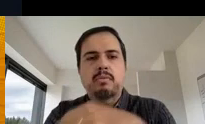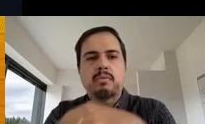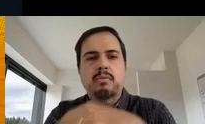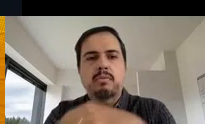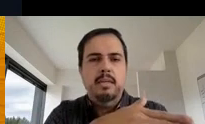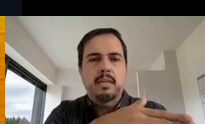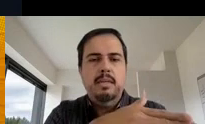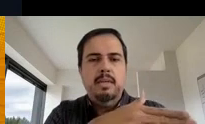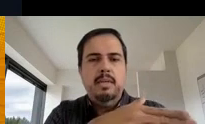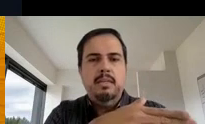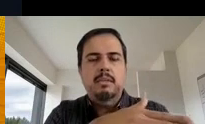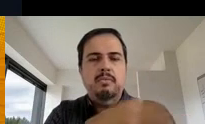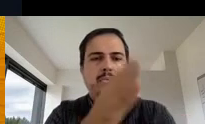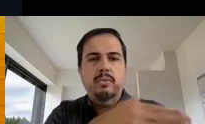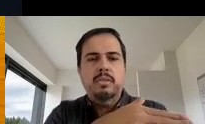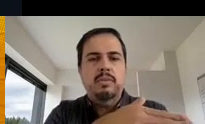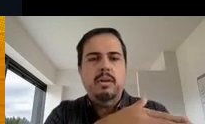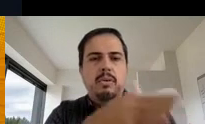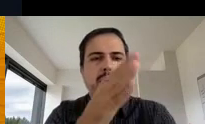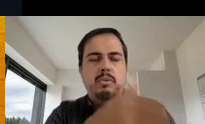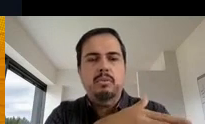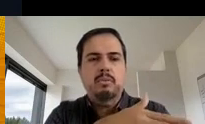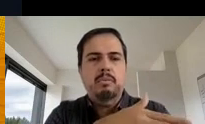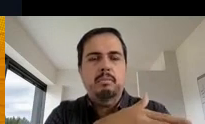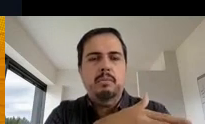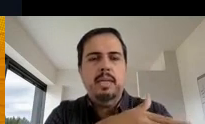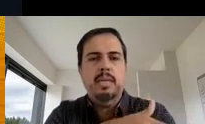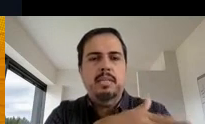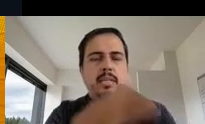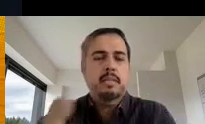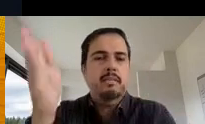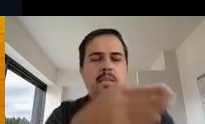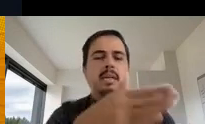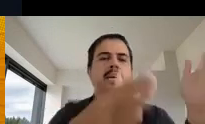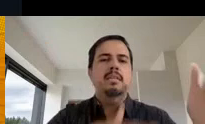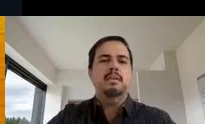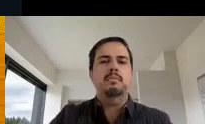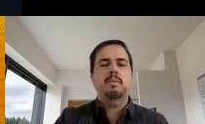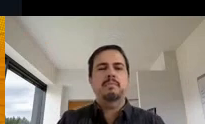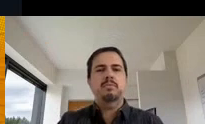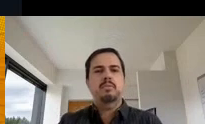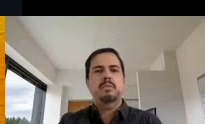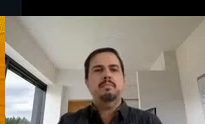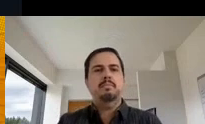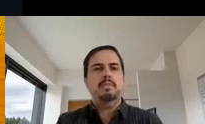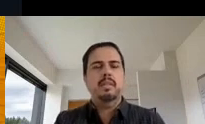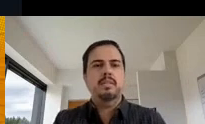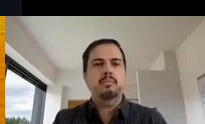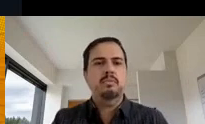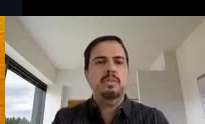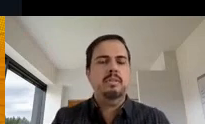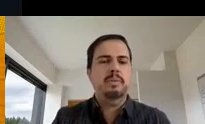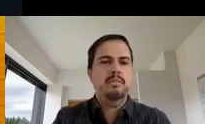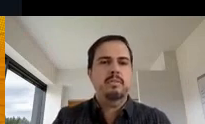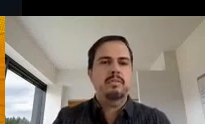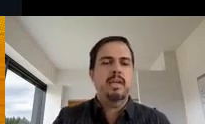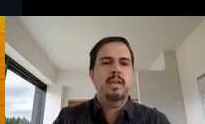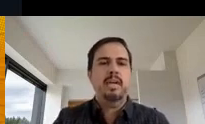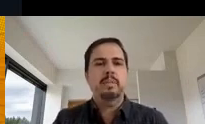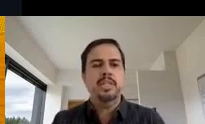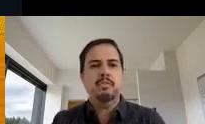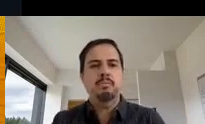do lado fazendo e faz também. Você não tem um juiz de valor, você não tem uma crítica, você não tem... Então, uma função até certo